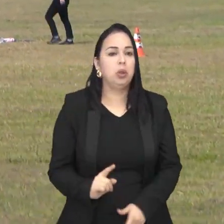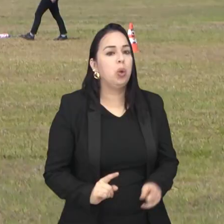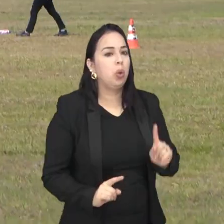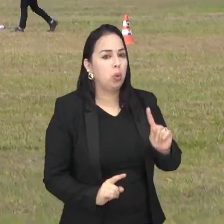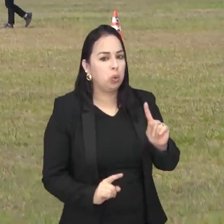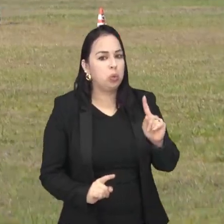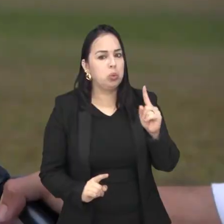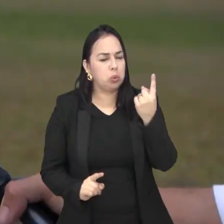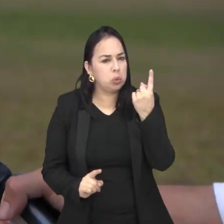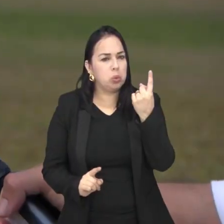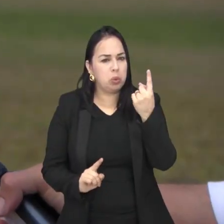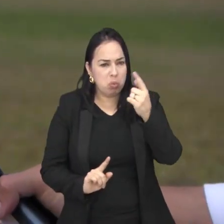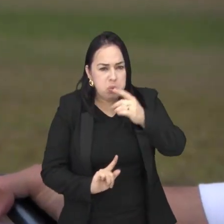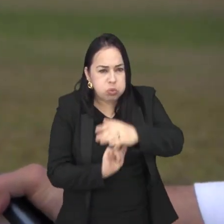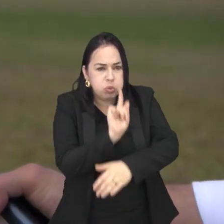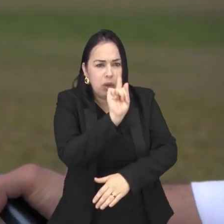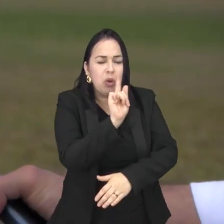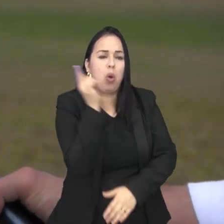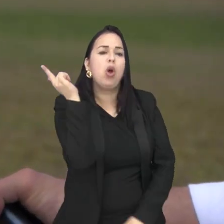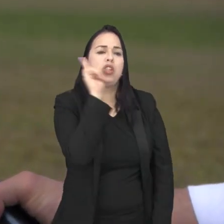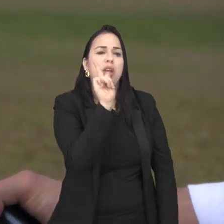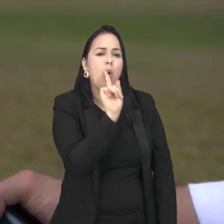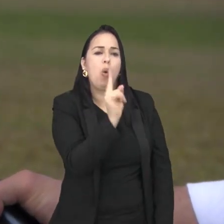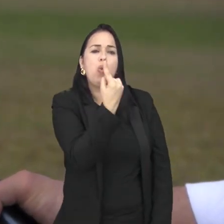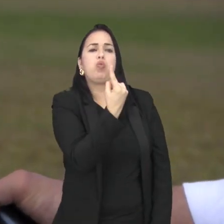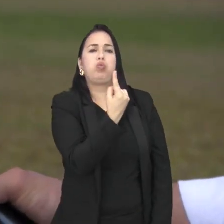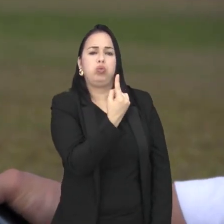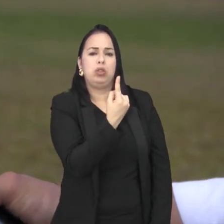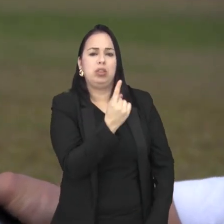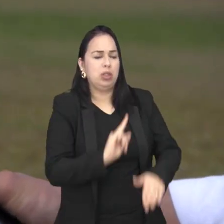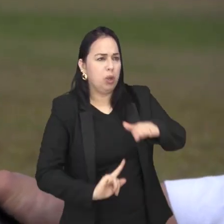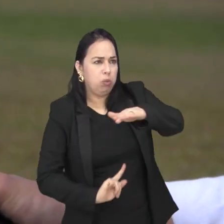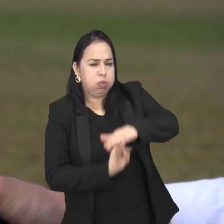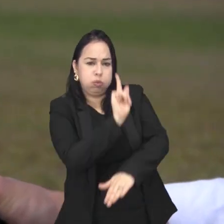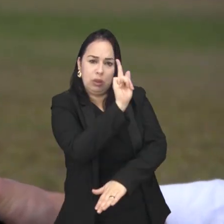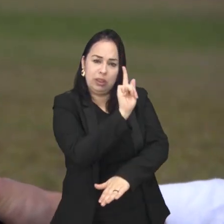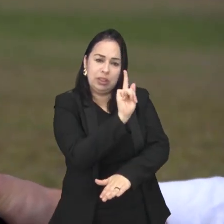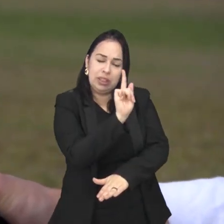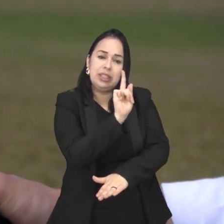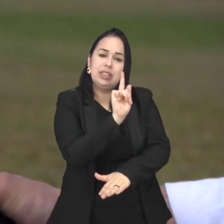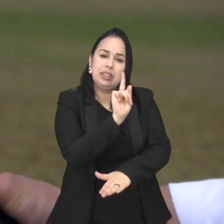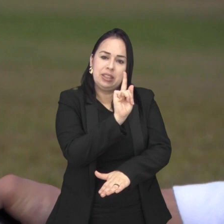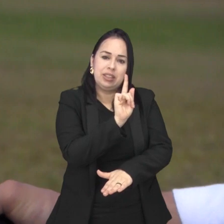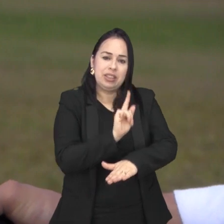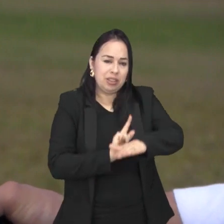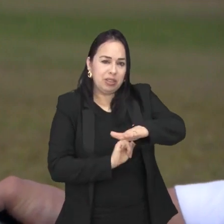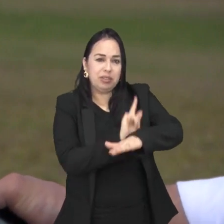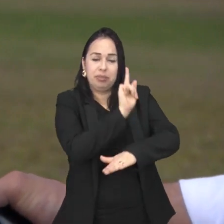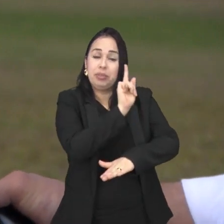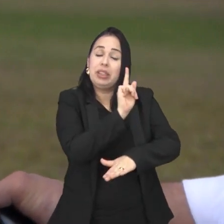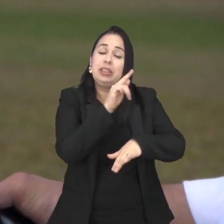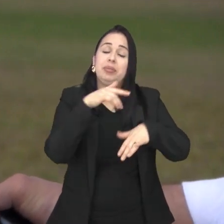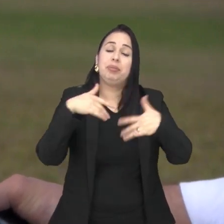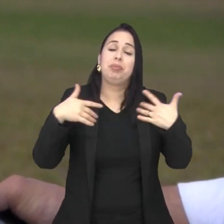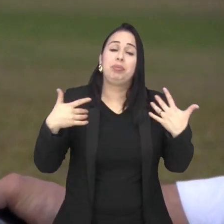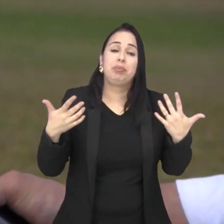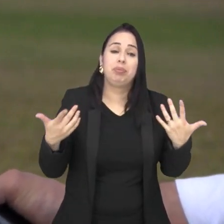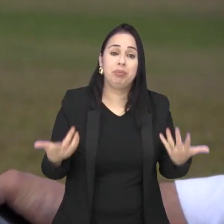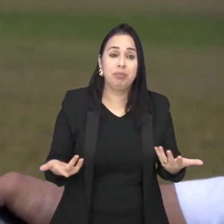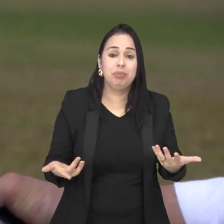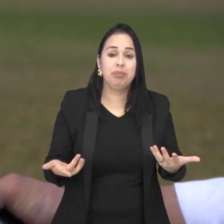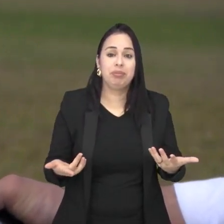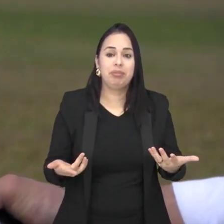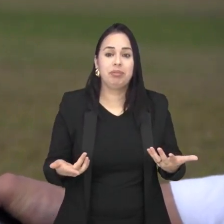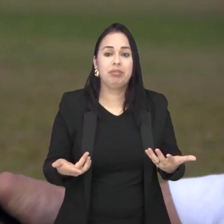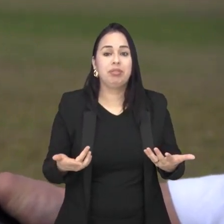problemas na ignição. Só um motor do nosso foguete conseguiu ser ignitado, ou seja, entrar em reação,